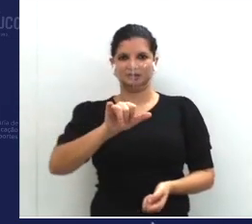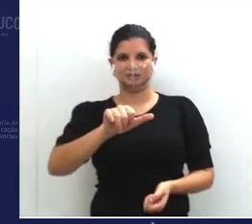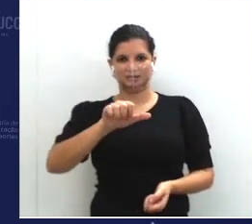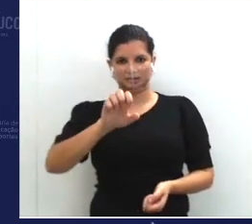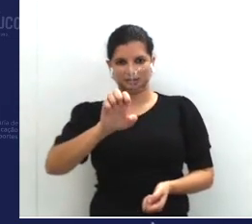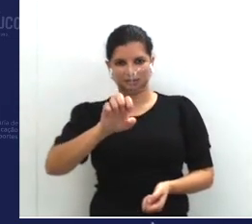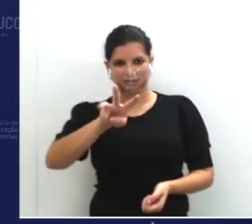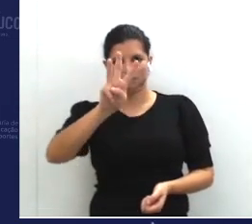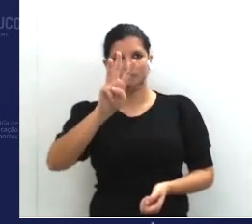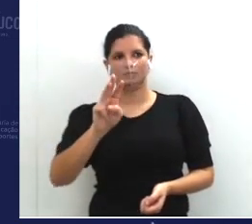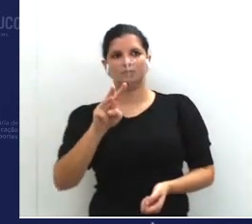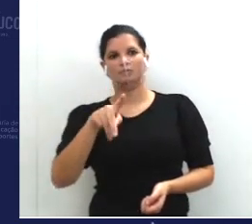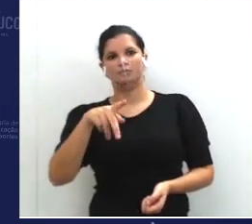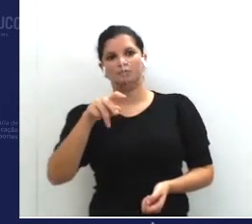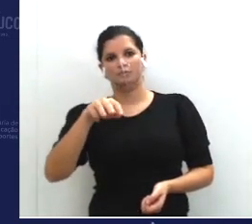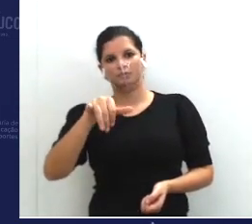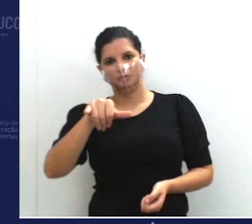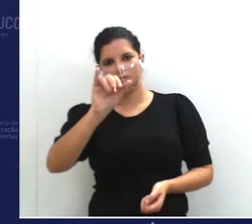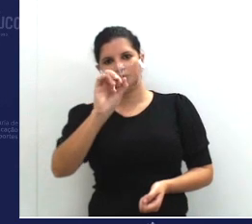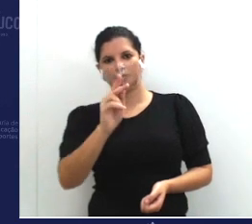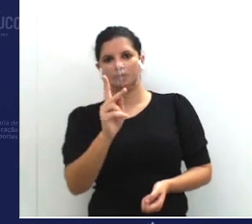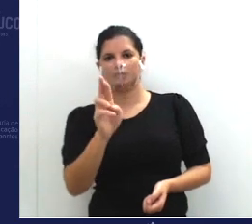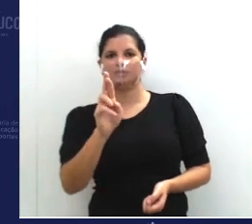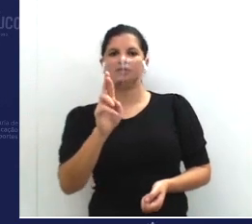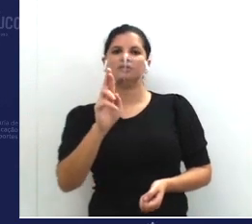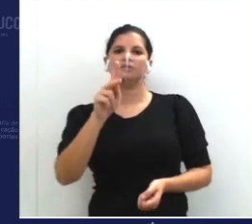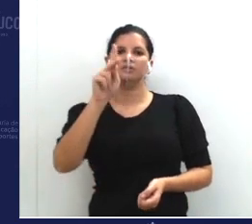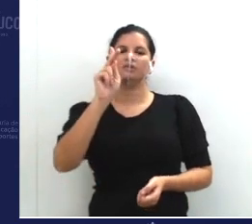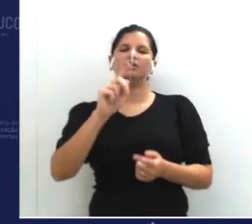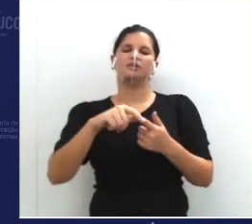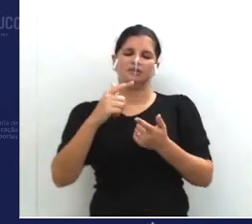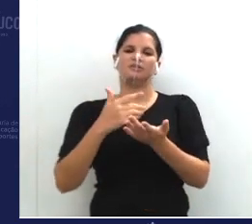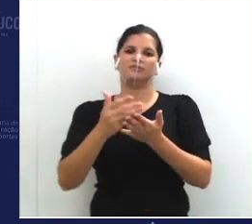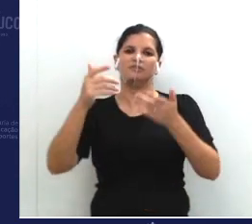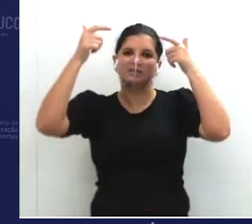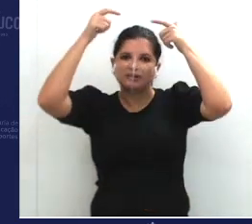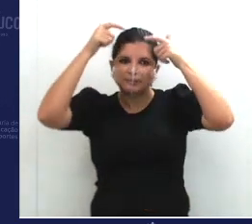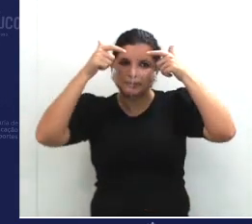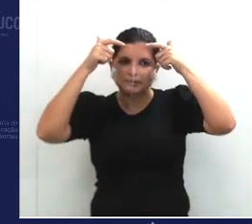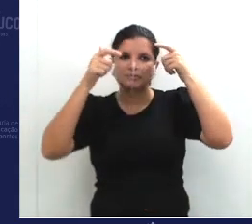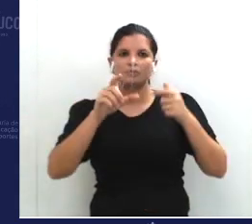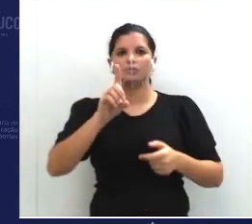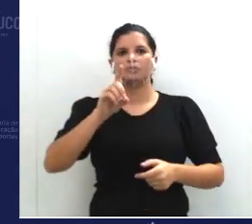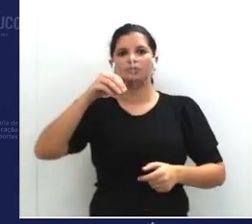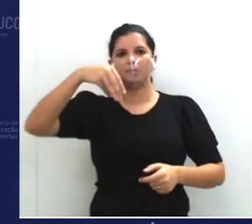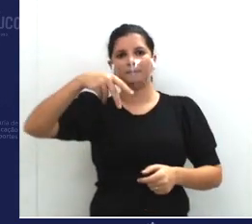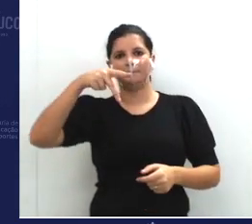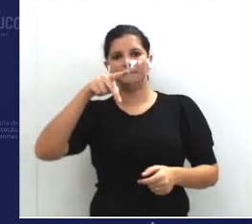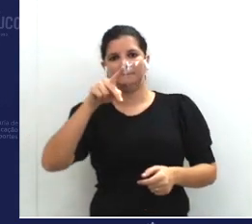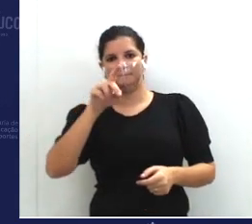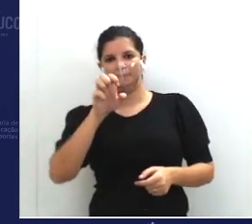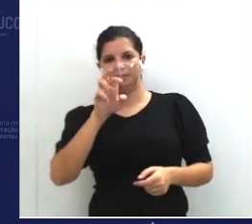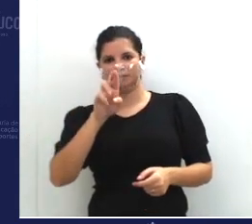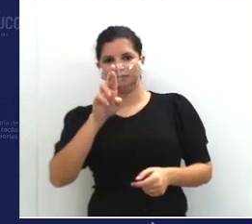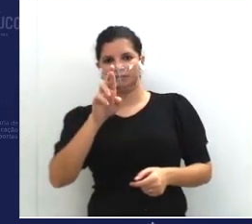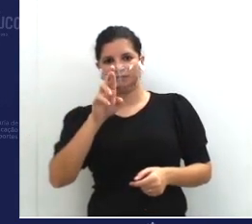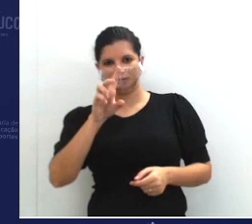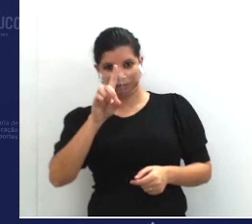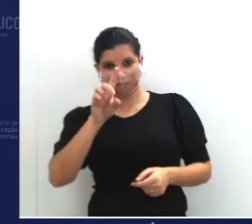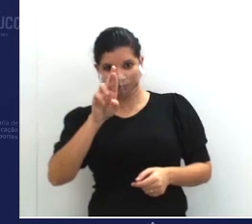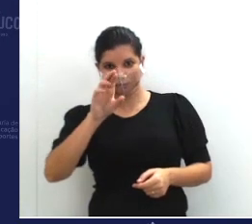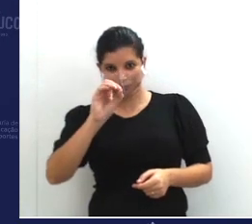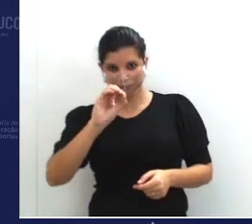o Brasil ainda estava vivendo sobre o império do governo de Dom Pedro II. A primeira termoelétrica